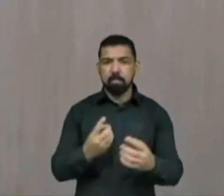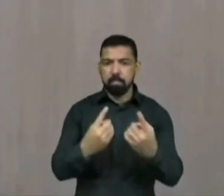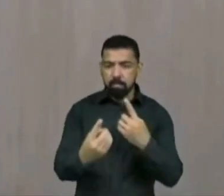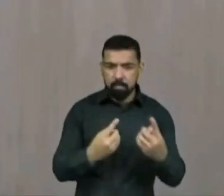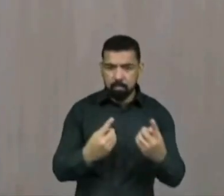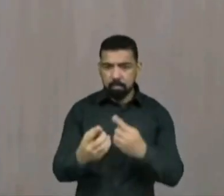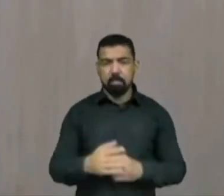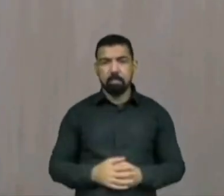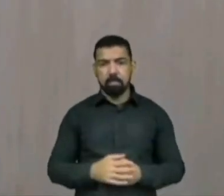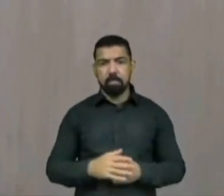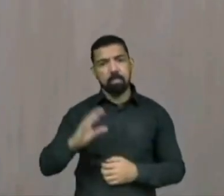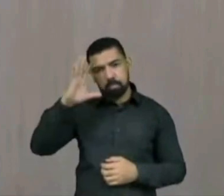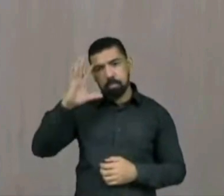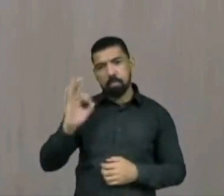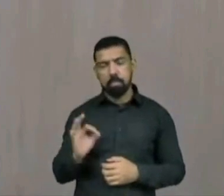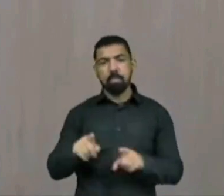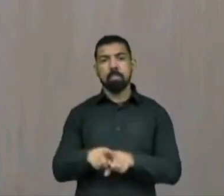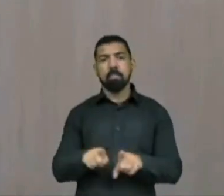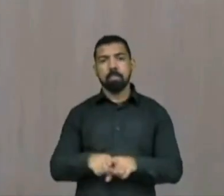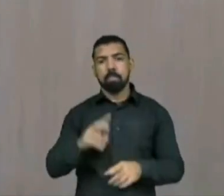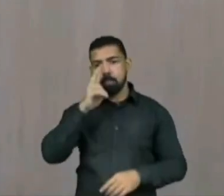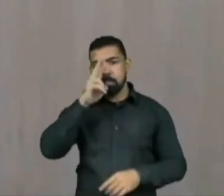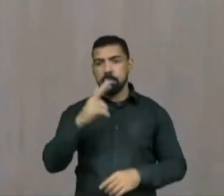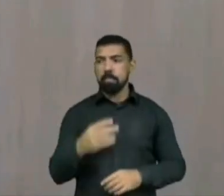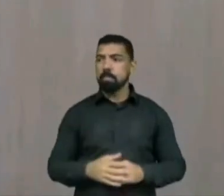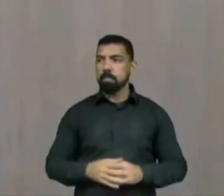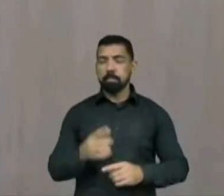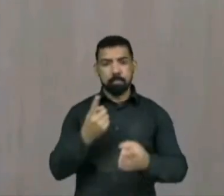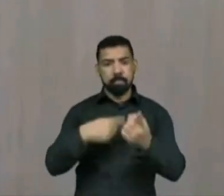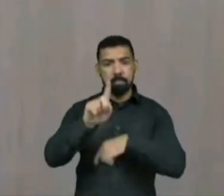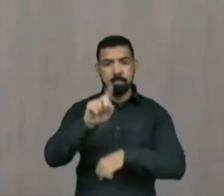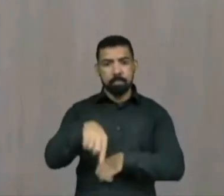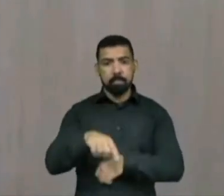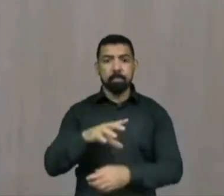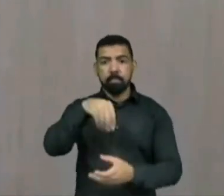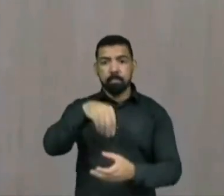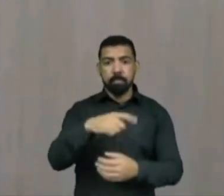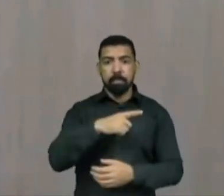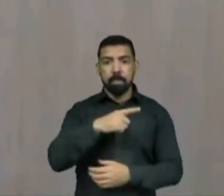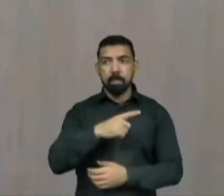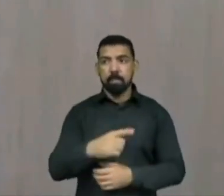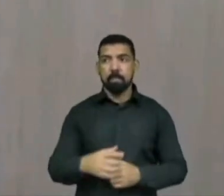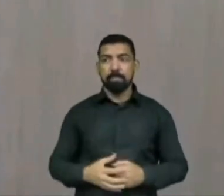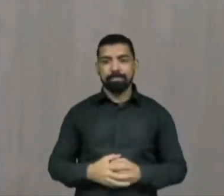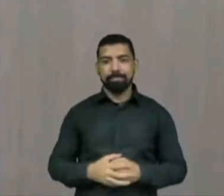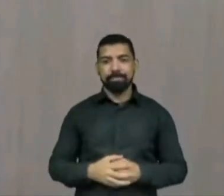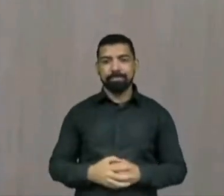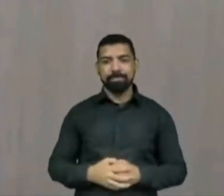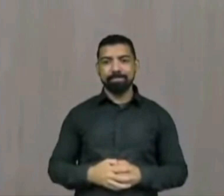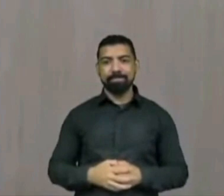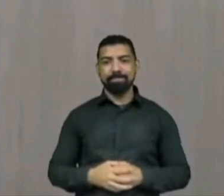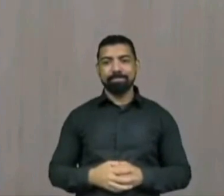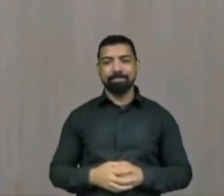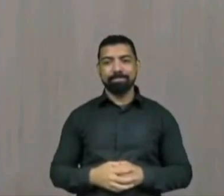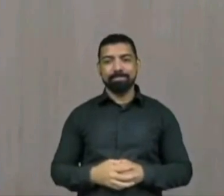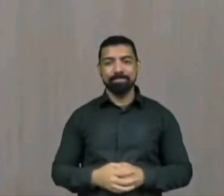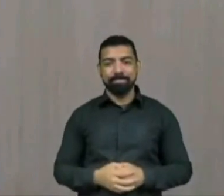a compreensão da força transformadora que emerge dos consensos e das construções